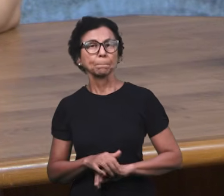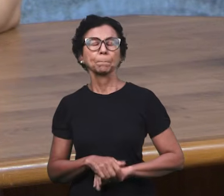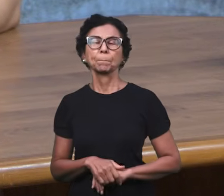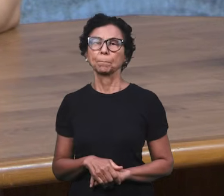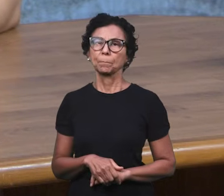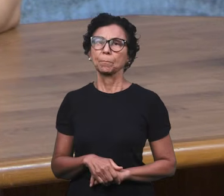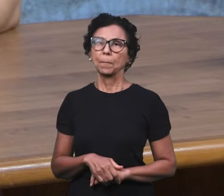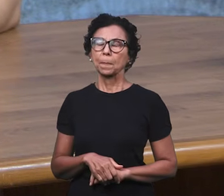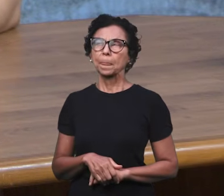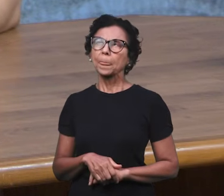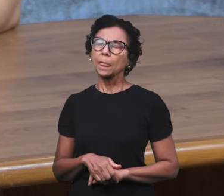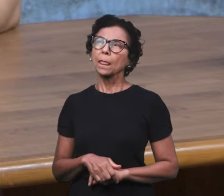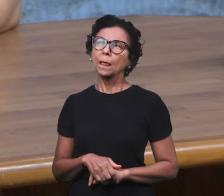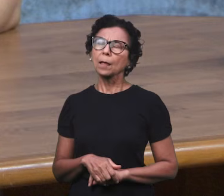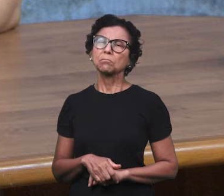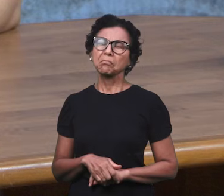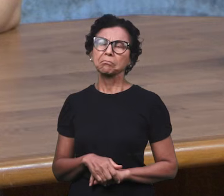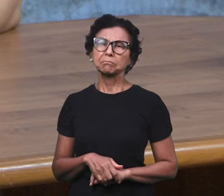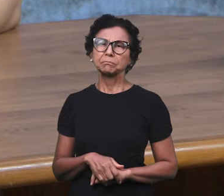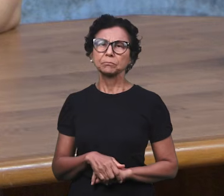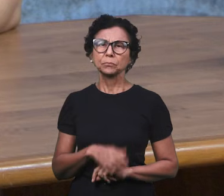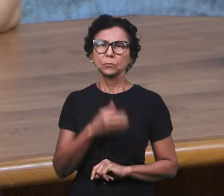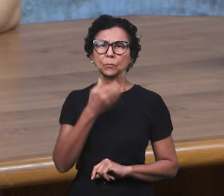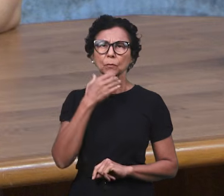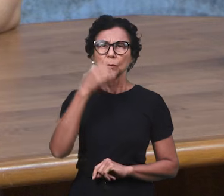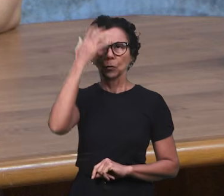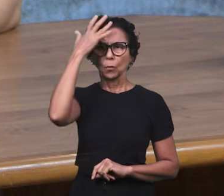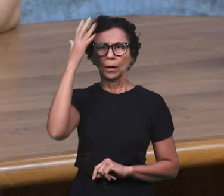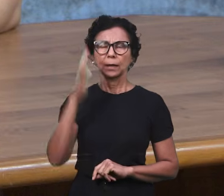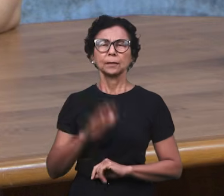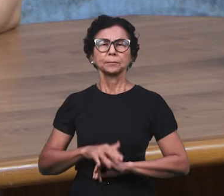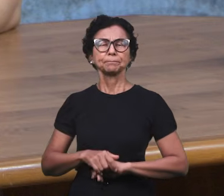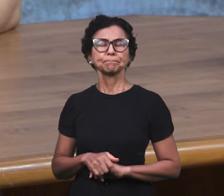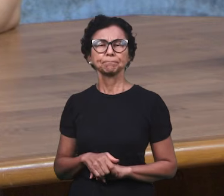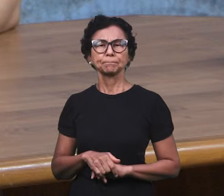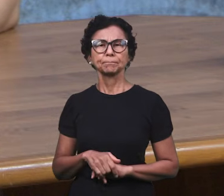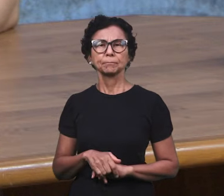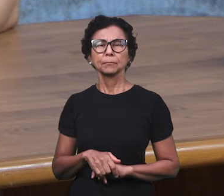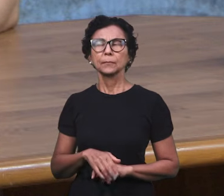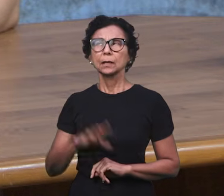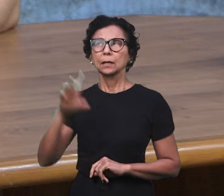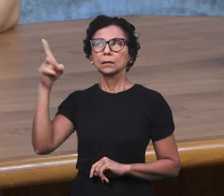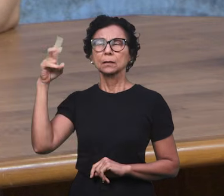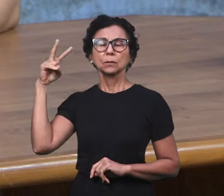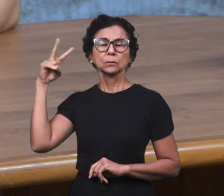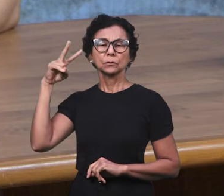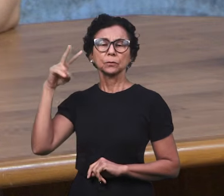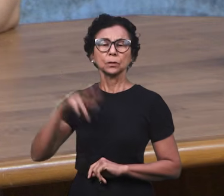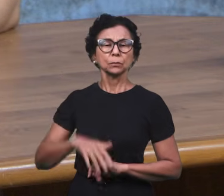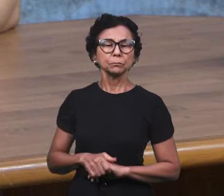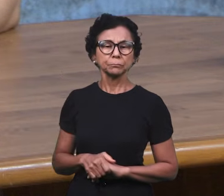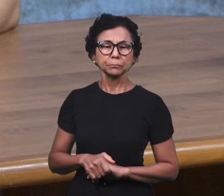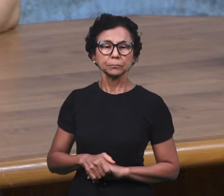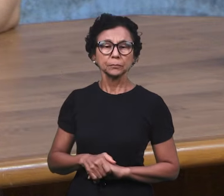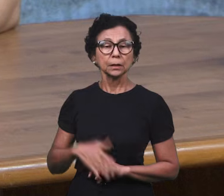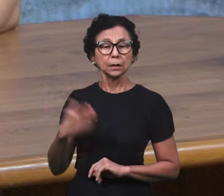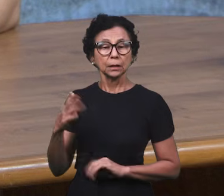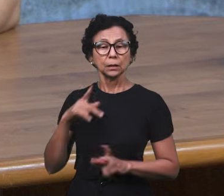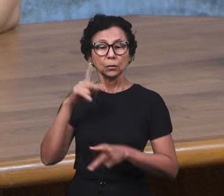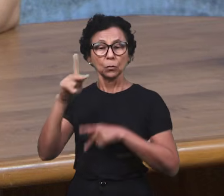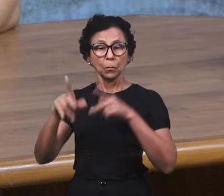o Senhor a Ezequias e sarou o povo. E os filhos de Israel que se acharam